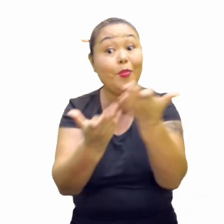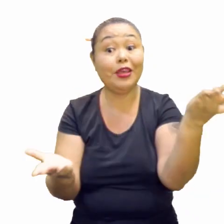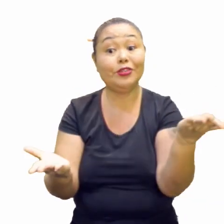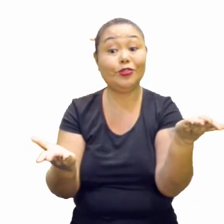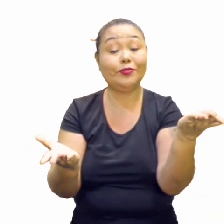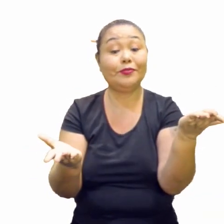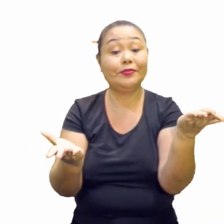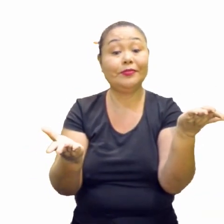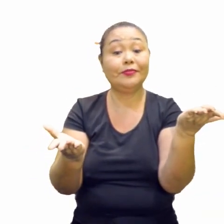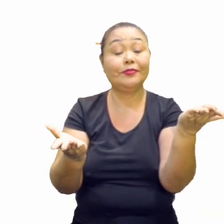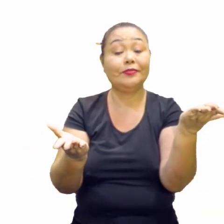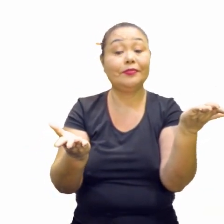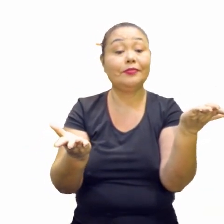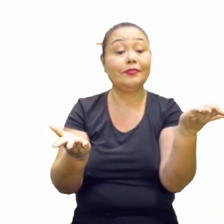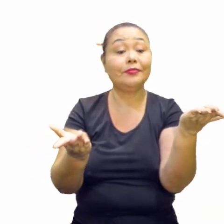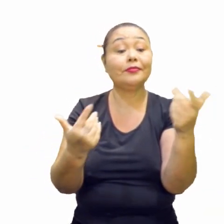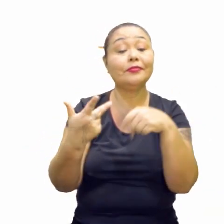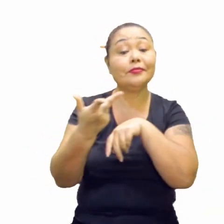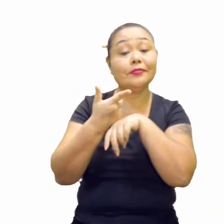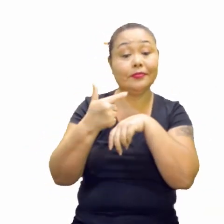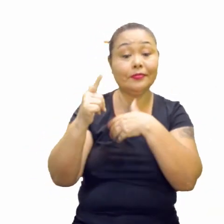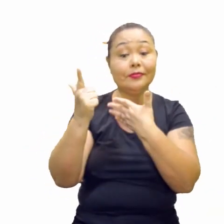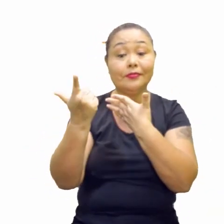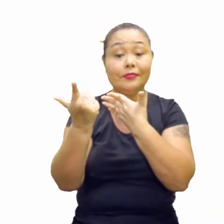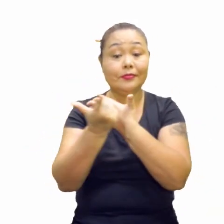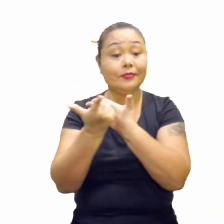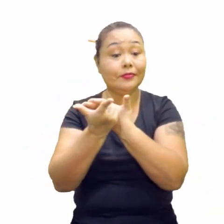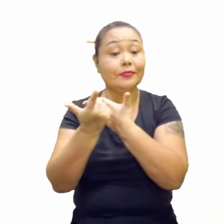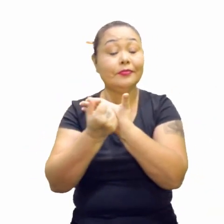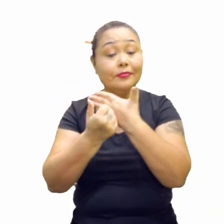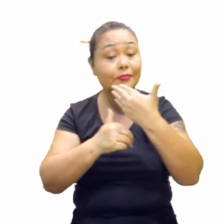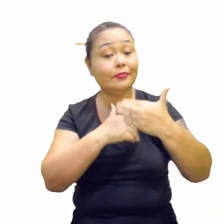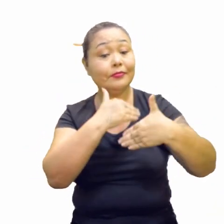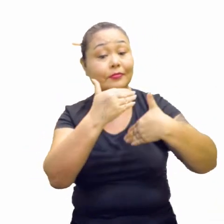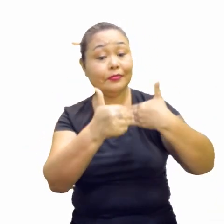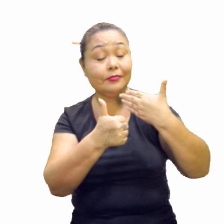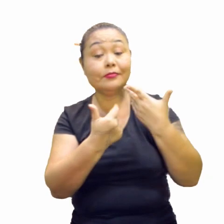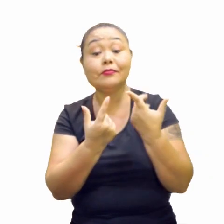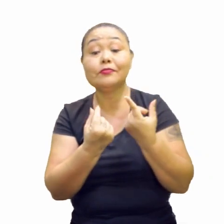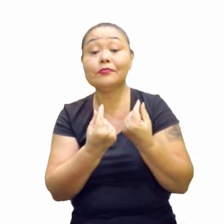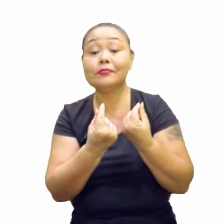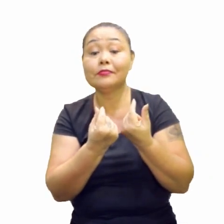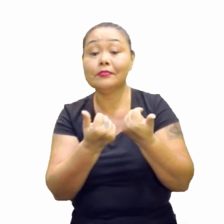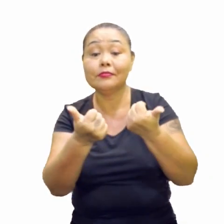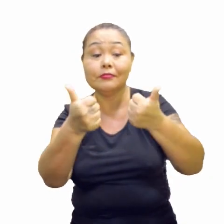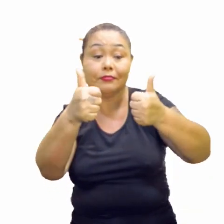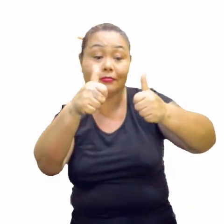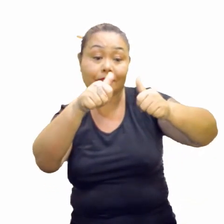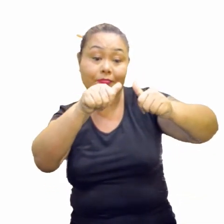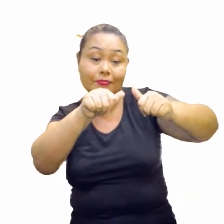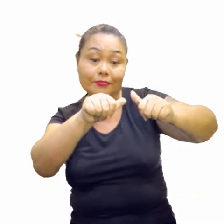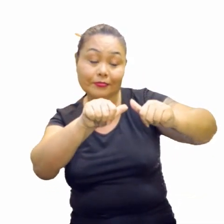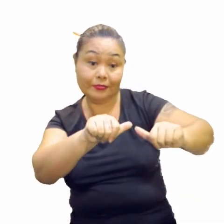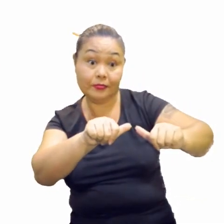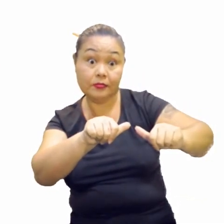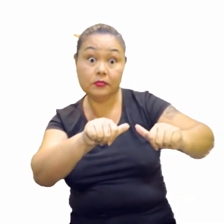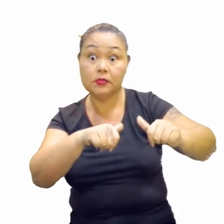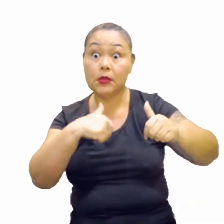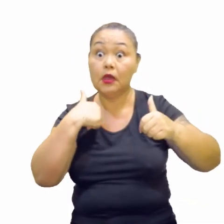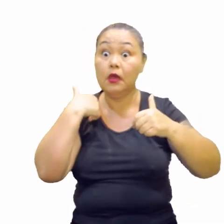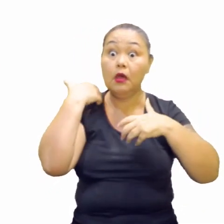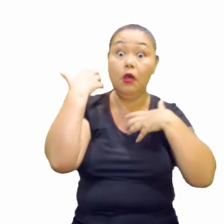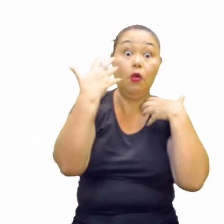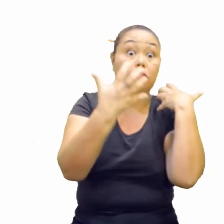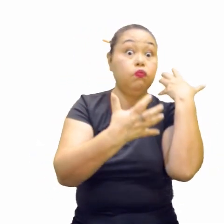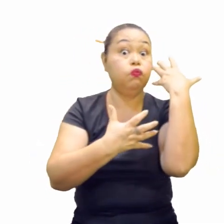A oferta desse tipo de papel aumentou progressivamente, seus preços caíram cada vez mais e o pânico vai tomar